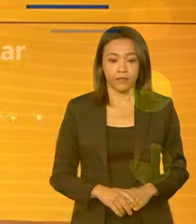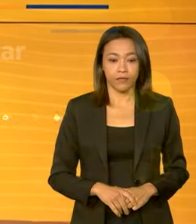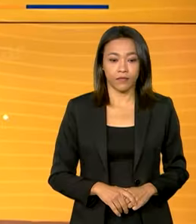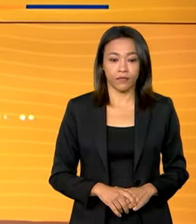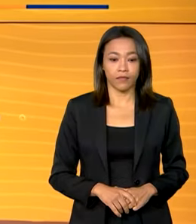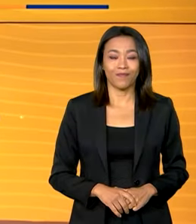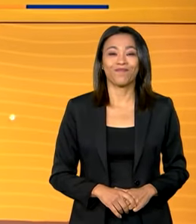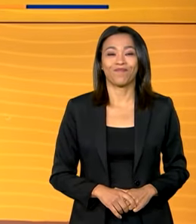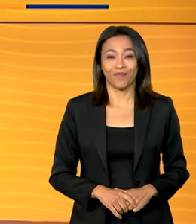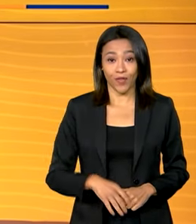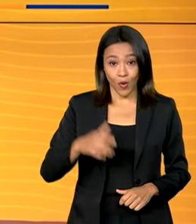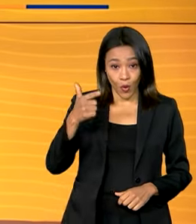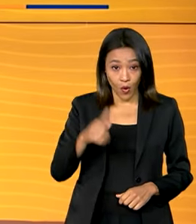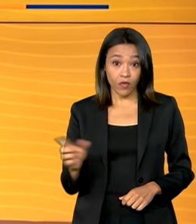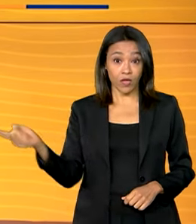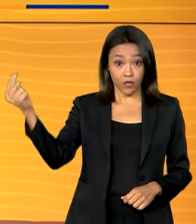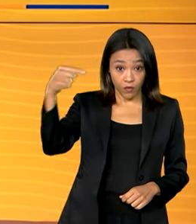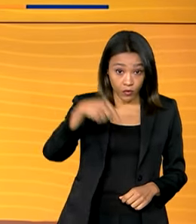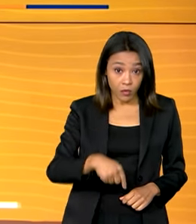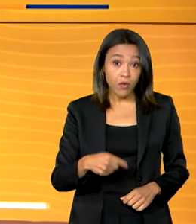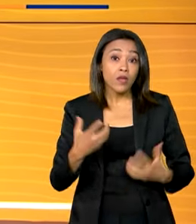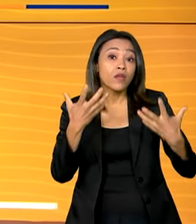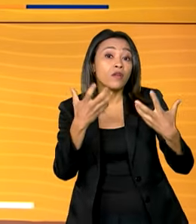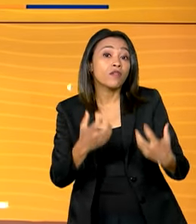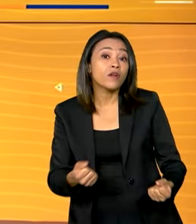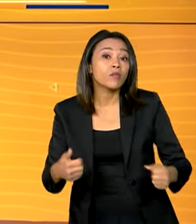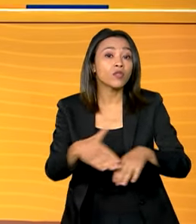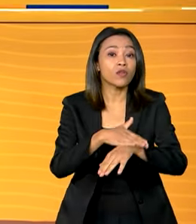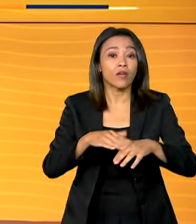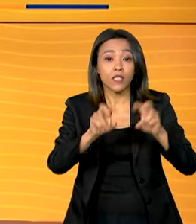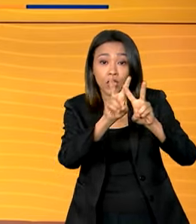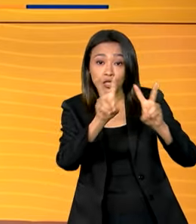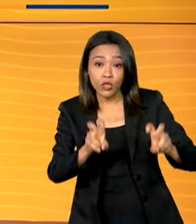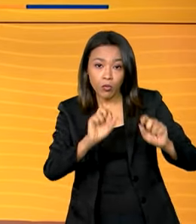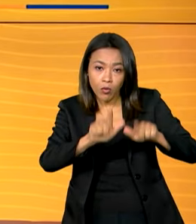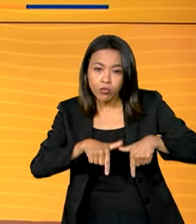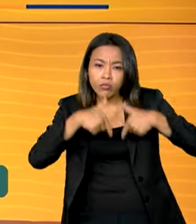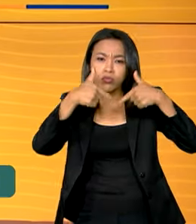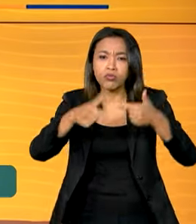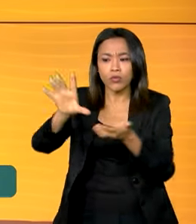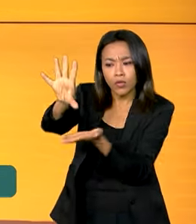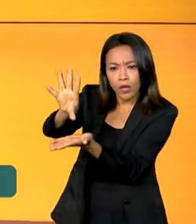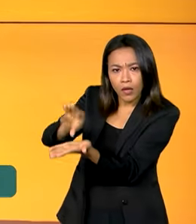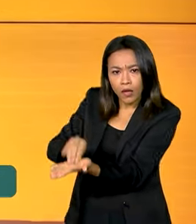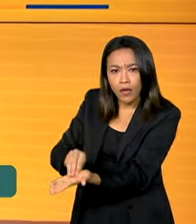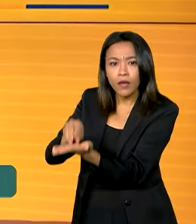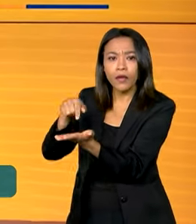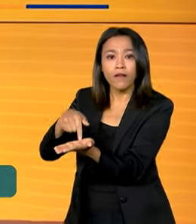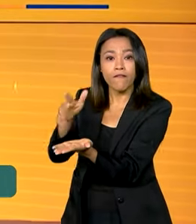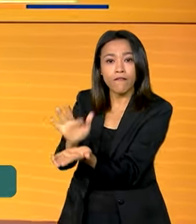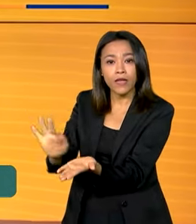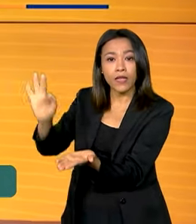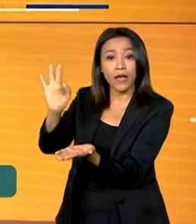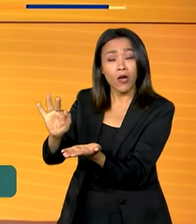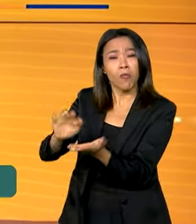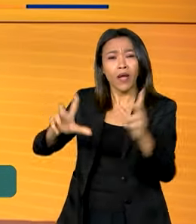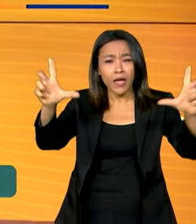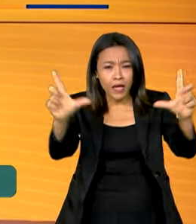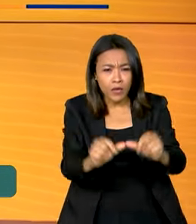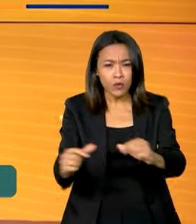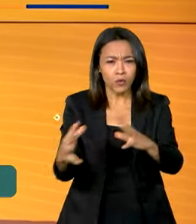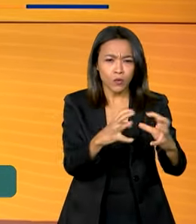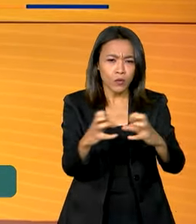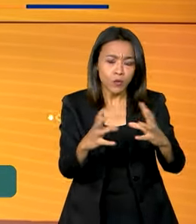já estamos de volta vamos falar de novas ações da Receita Federal para mediar conflitos e permitir o